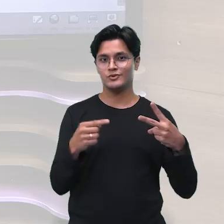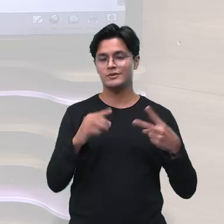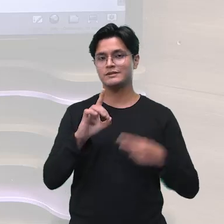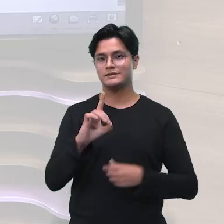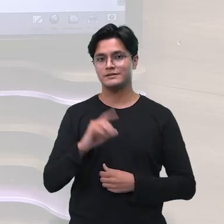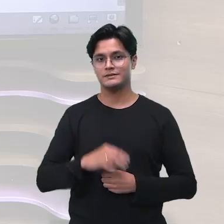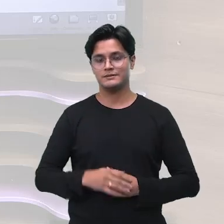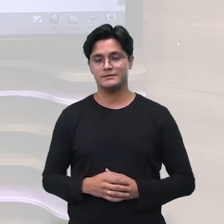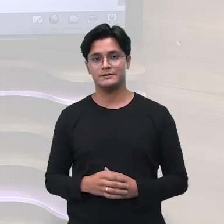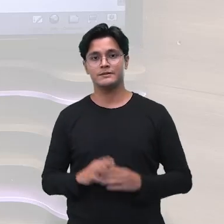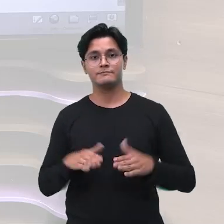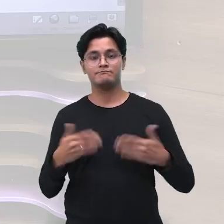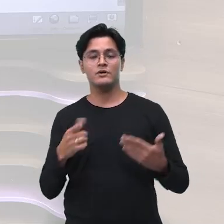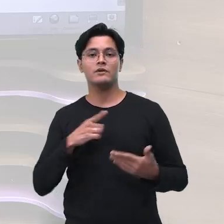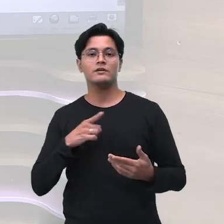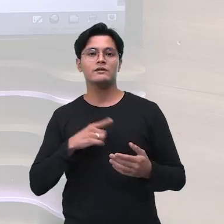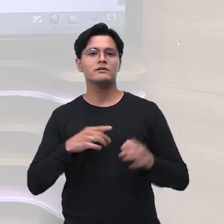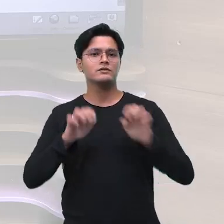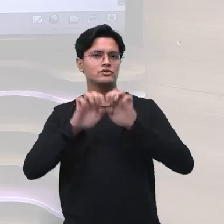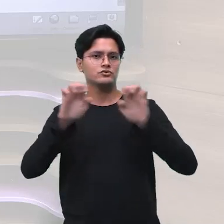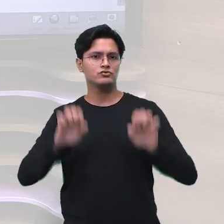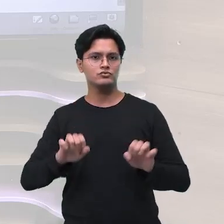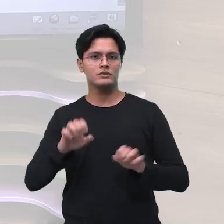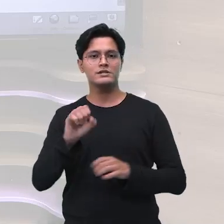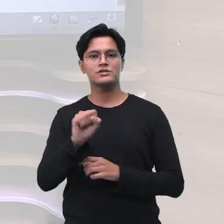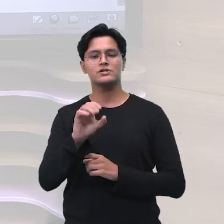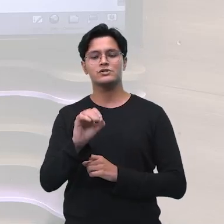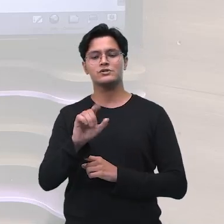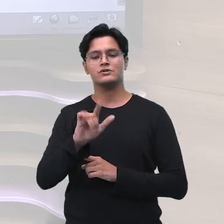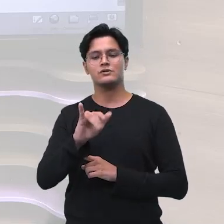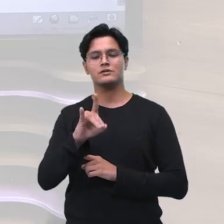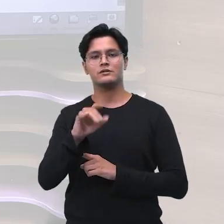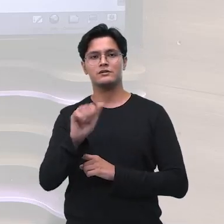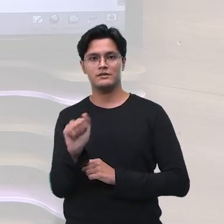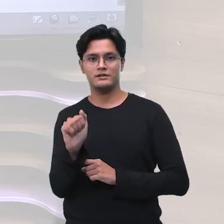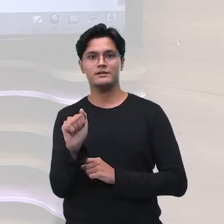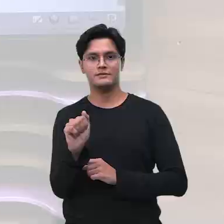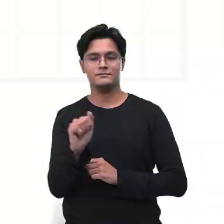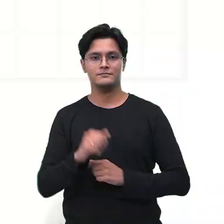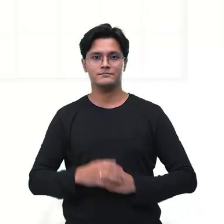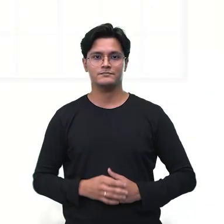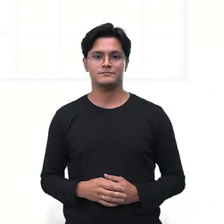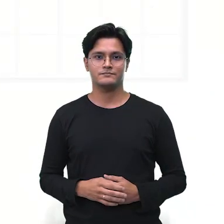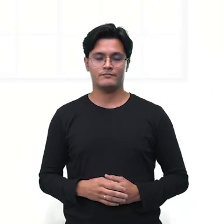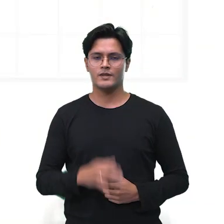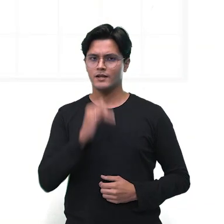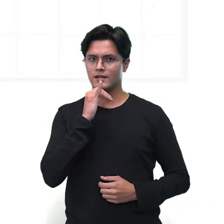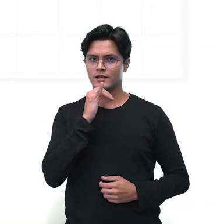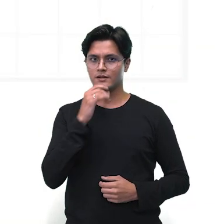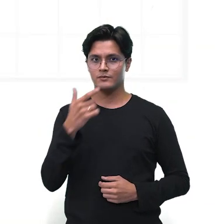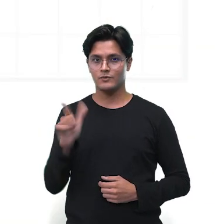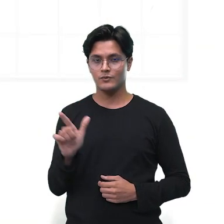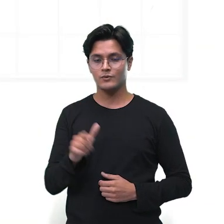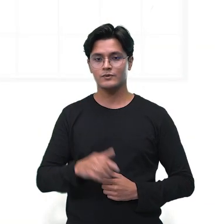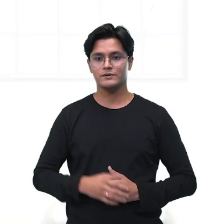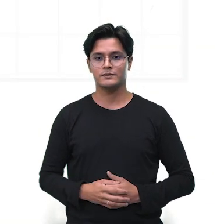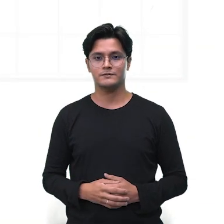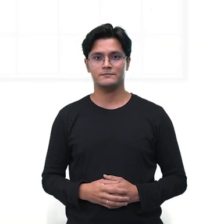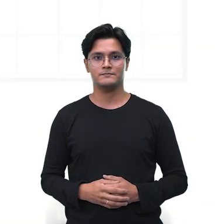tem uma estrutura, né, sólida. Deixa eu te dar um exemplo aqui, vamos voltar ao quadro. Vamos imaginar um